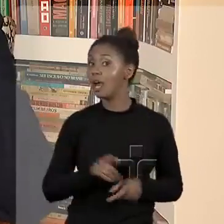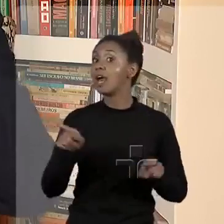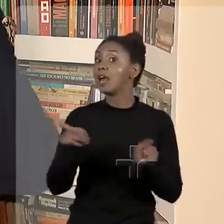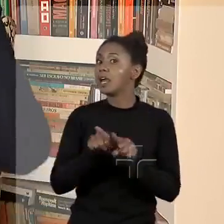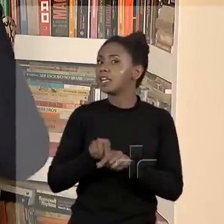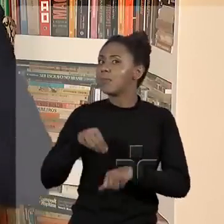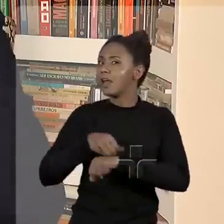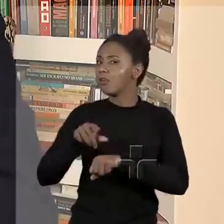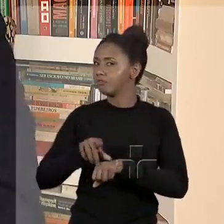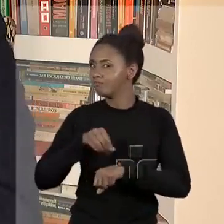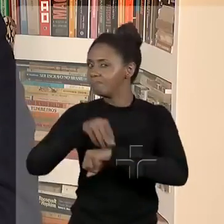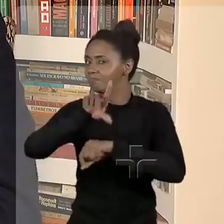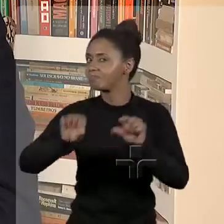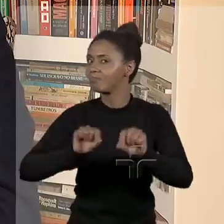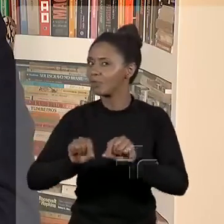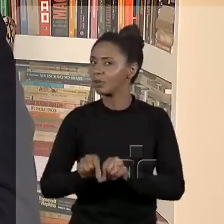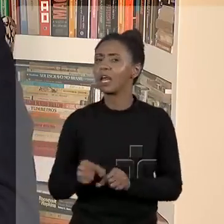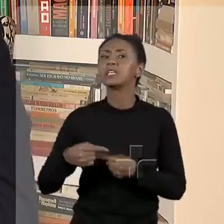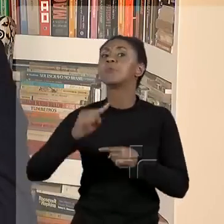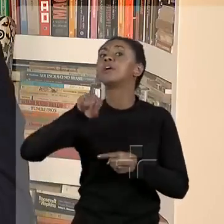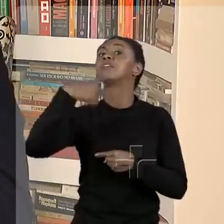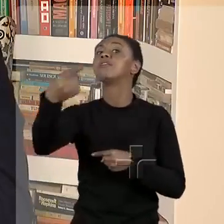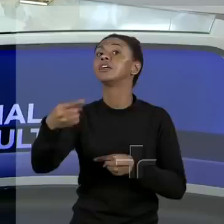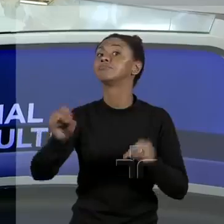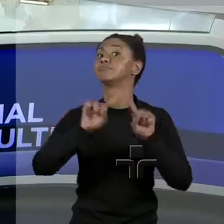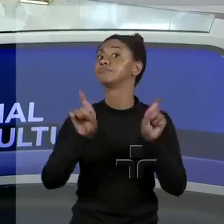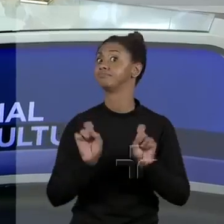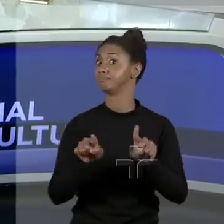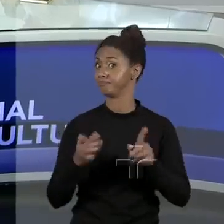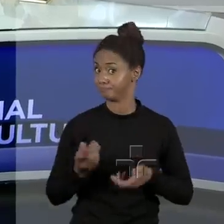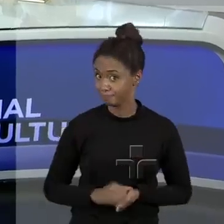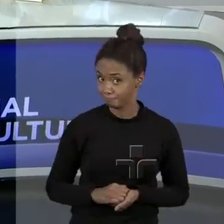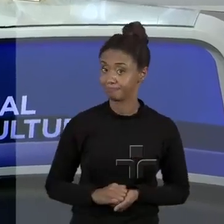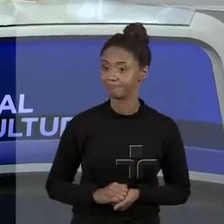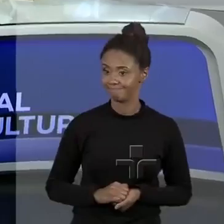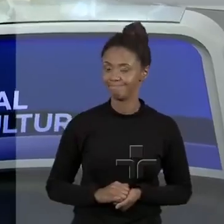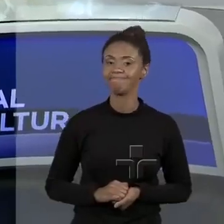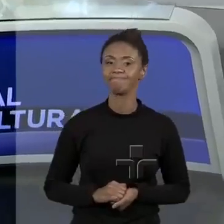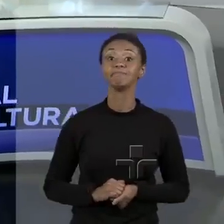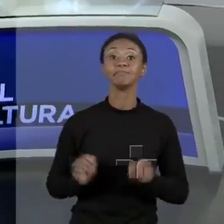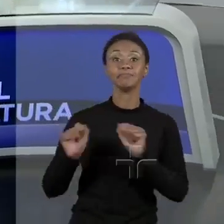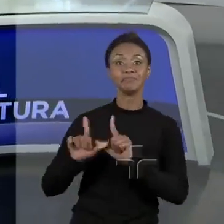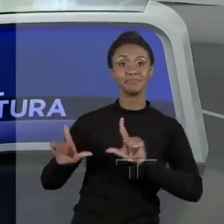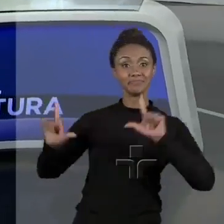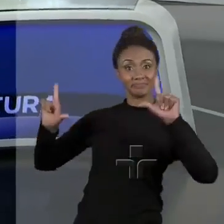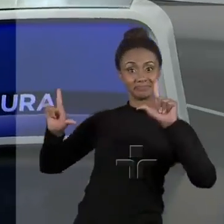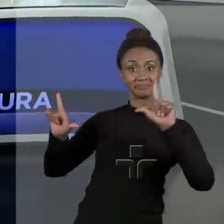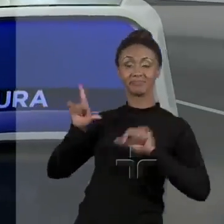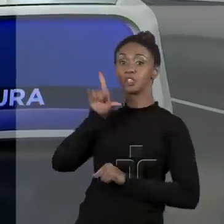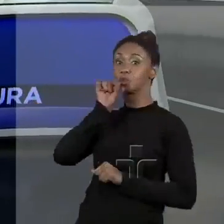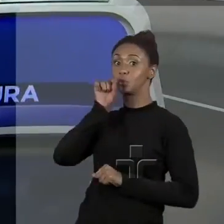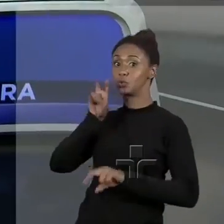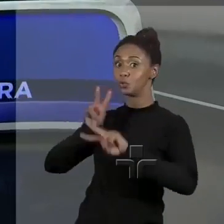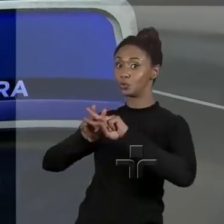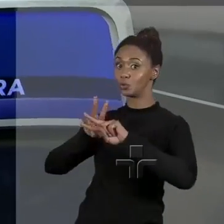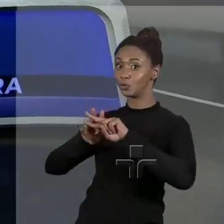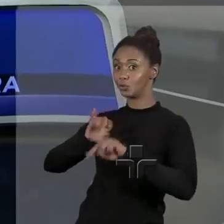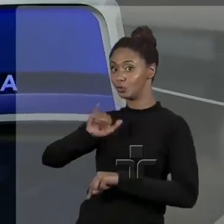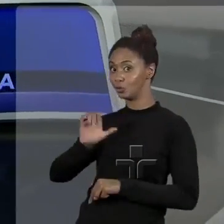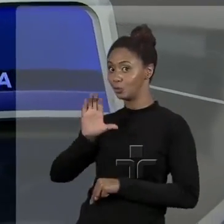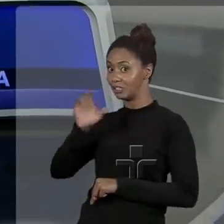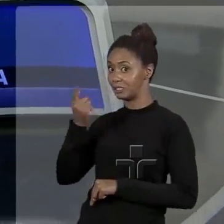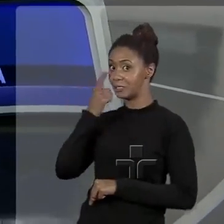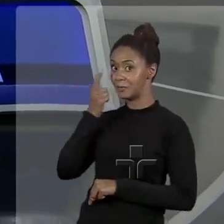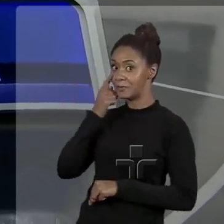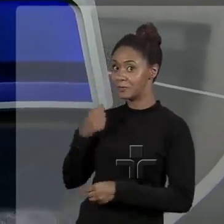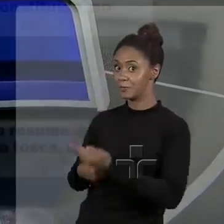de interrogação. O que vai acontecer na semana que vem? Vamos direto para o telão, ver algumas mensagens enviadas na hashtag Jornal da